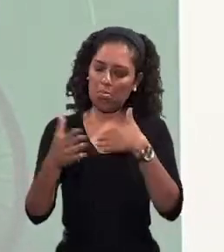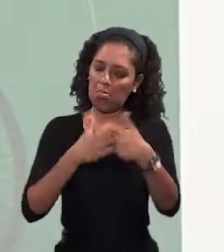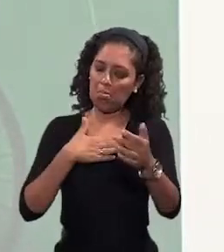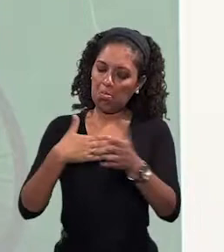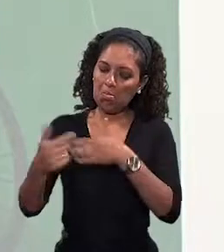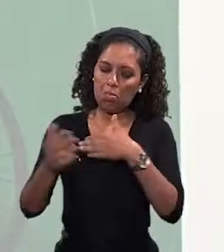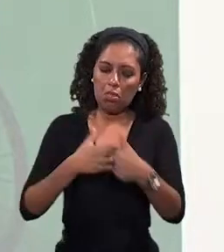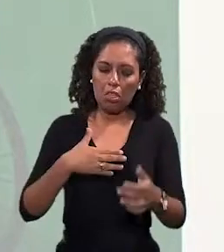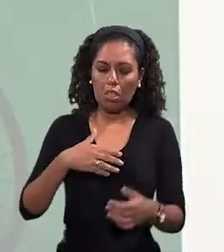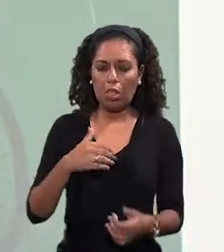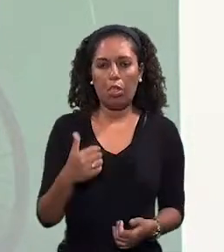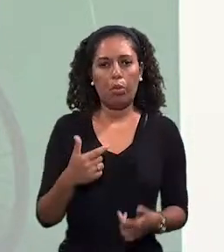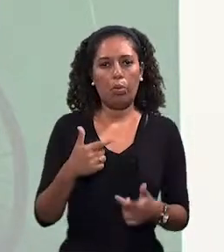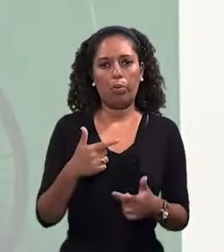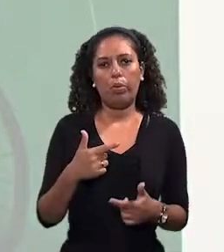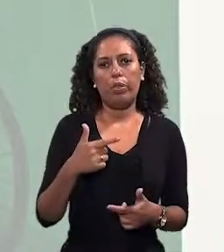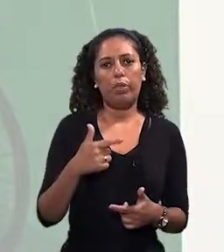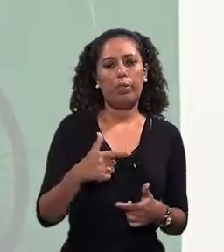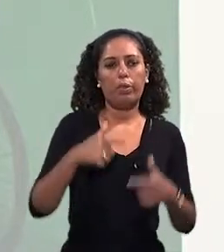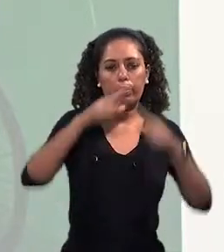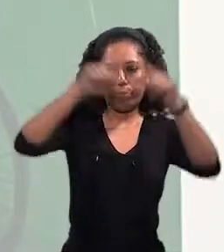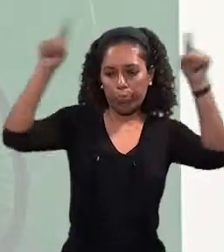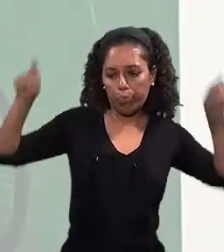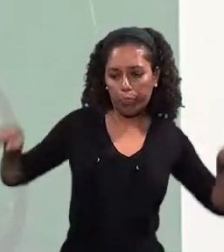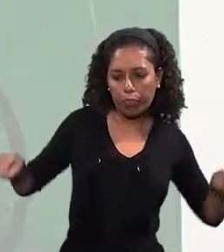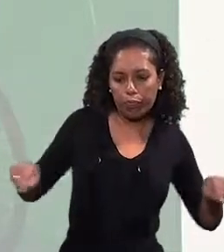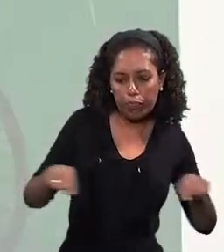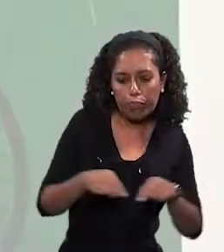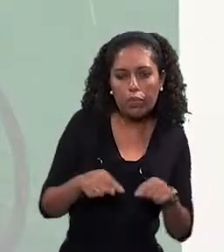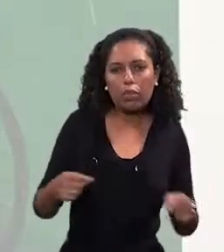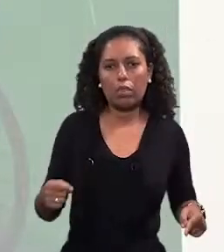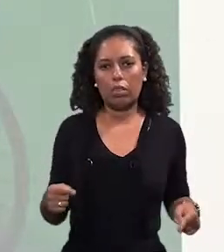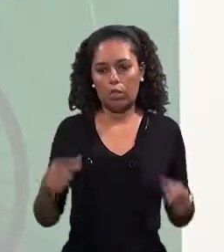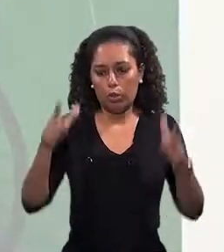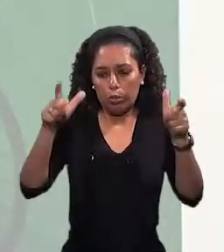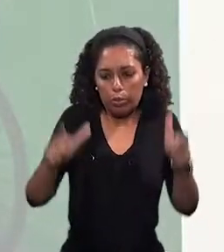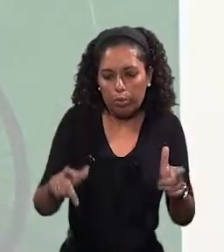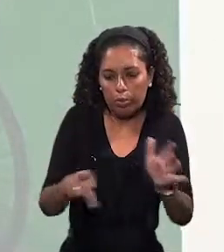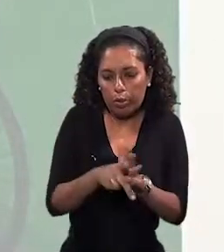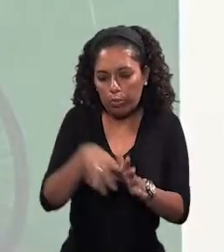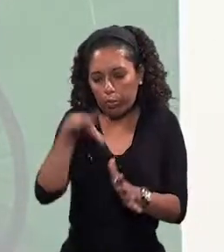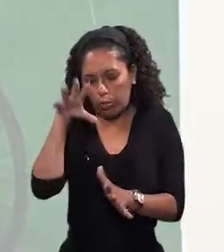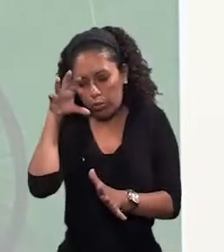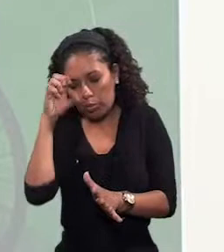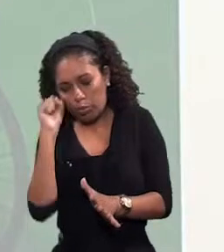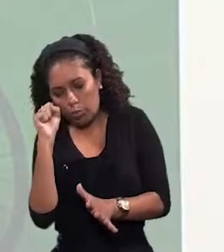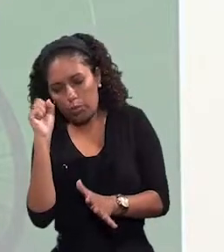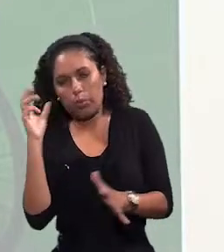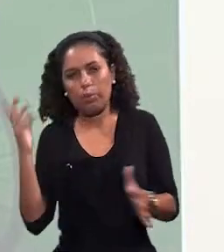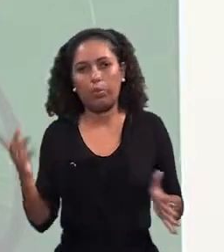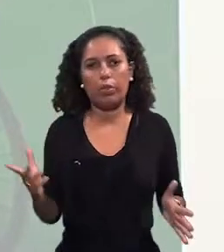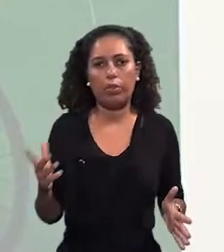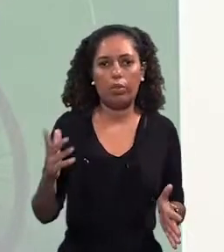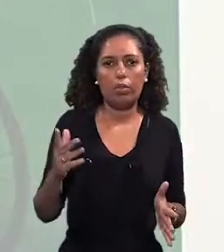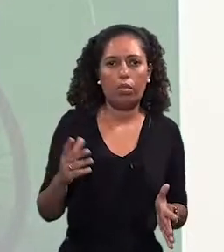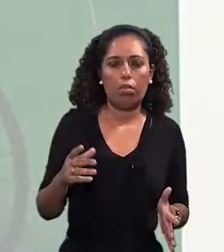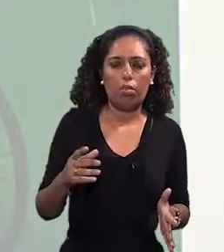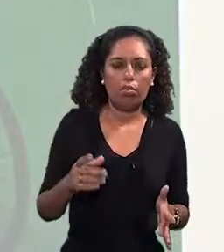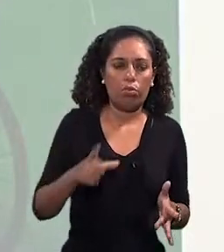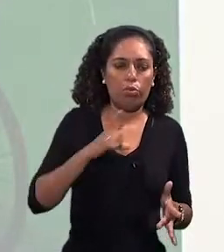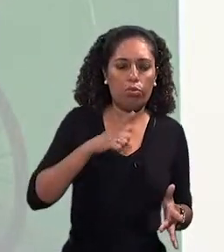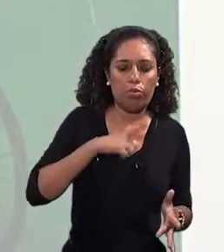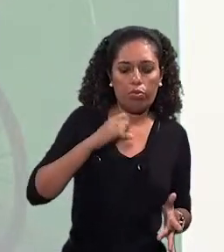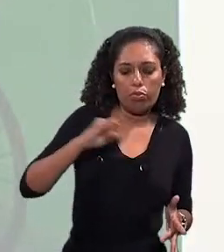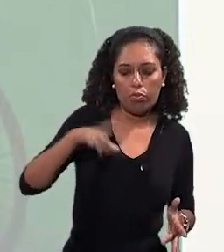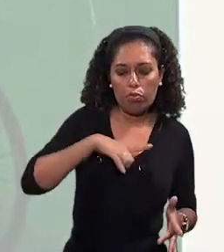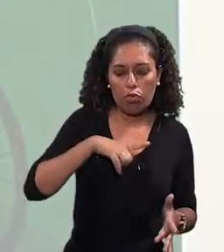de ser o poliuretano ou não, até acho que para uma estrutura que as pessoas dormiriam lá, né, você colocar um material que, enfim, é inflamável,